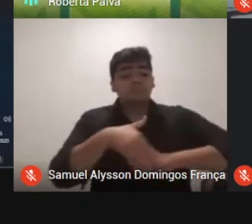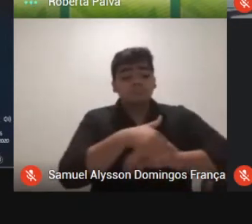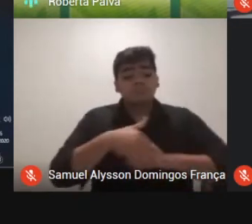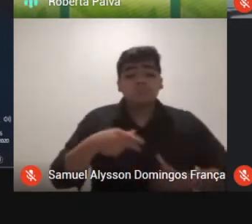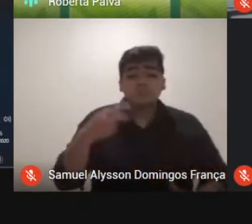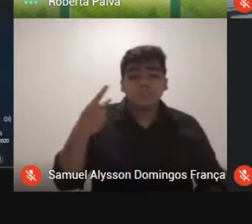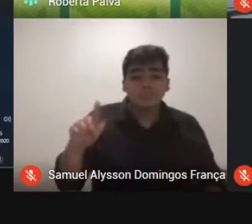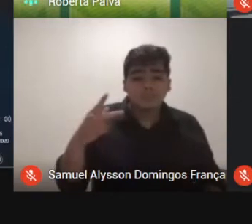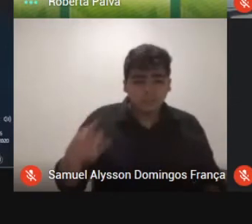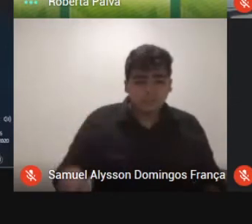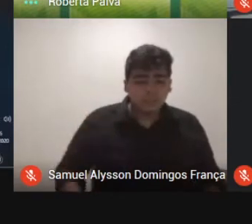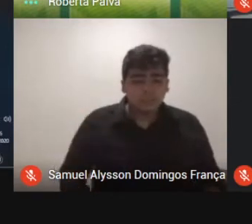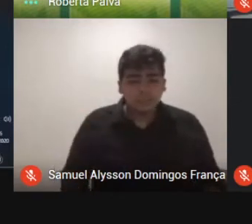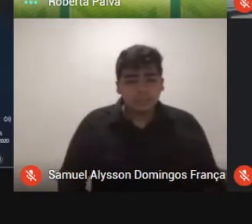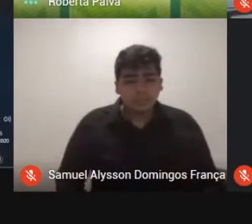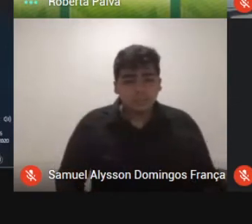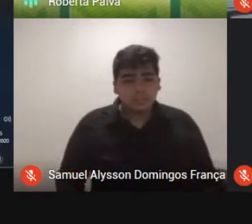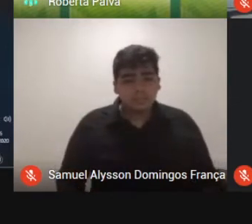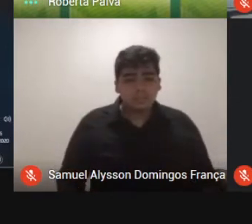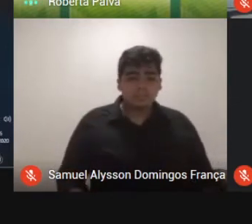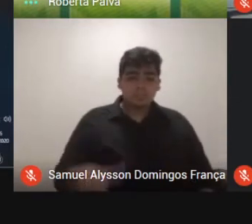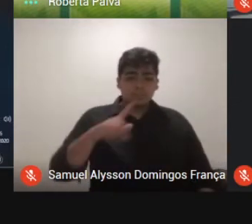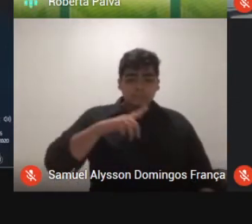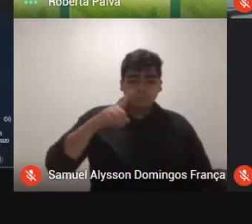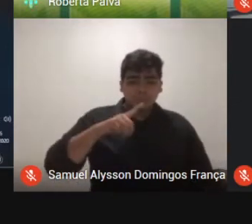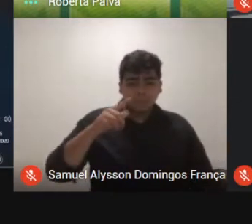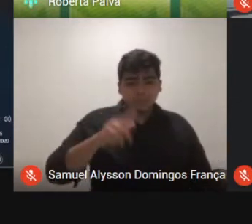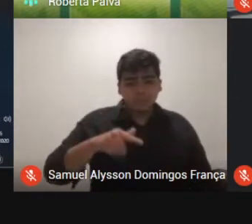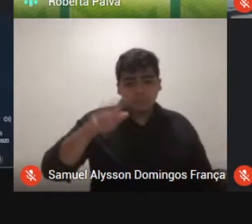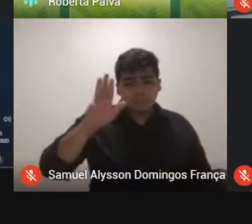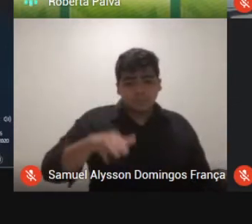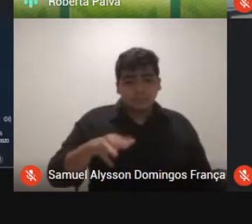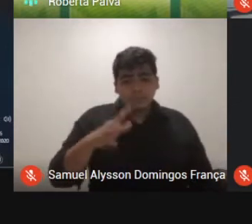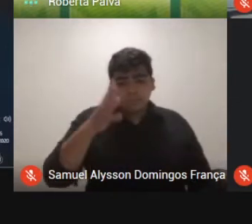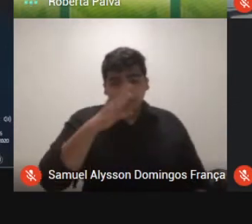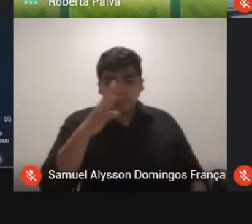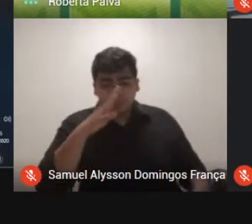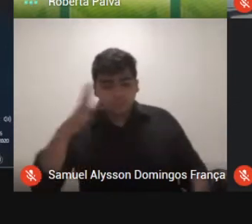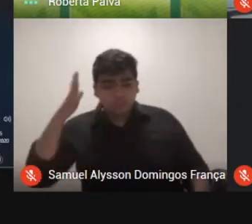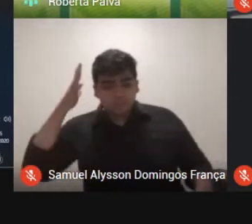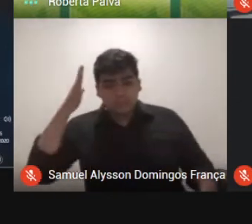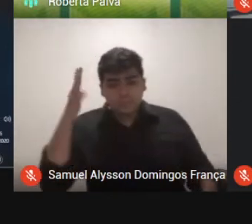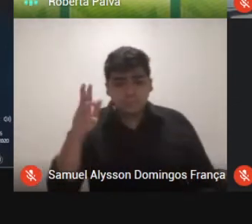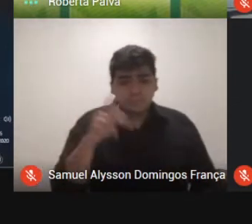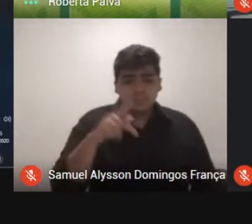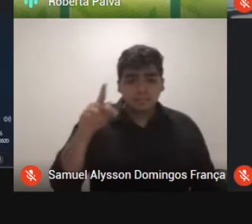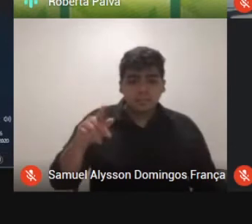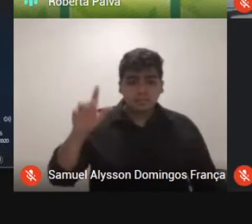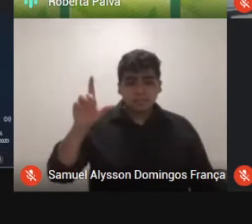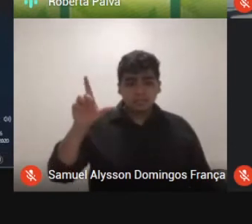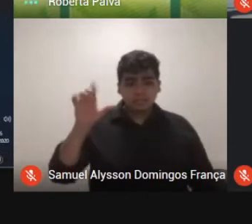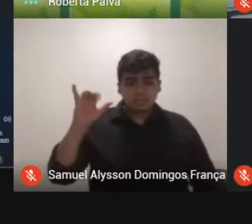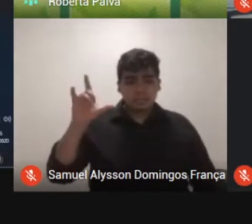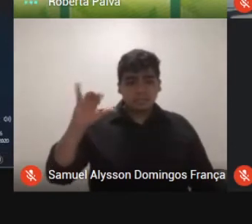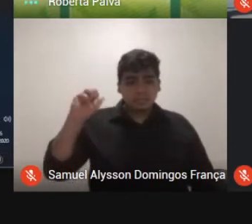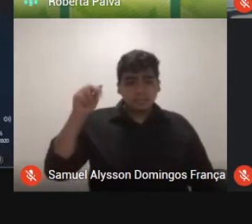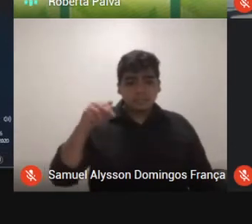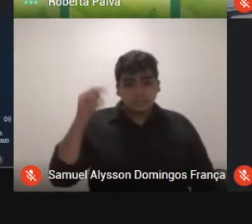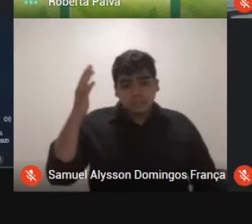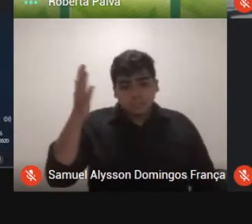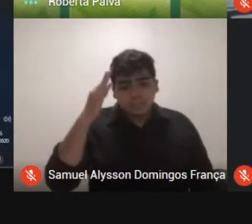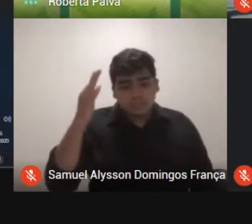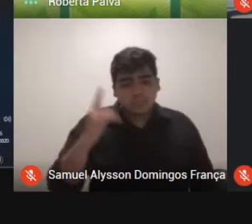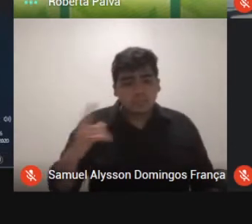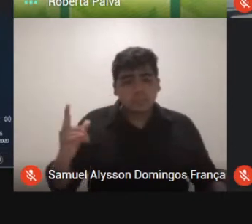isso aqui, quem assistiu a palestra da professora Lili, sabe que tem uma conexão na metodologia PIT, não é